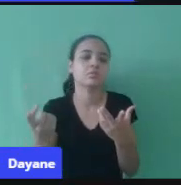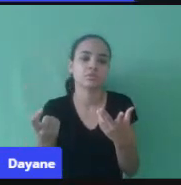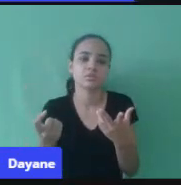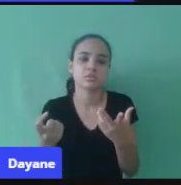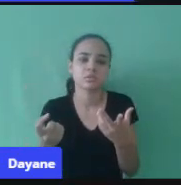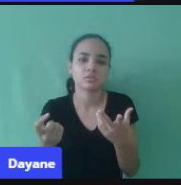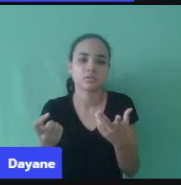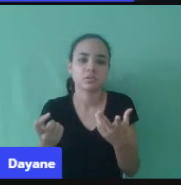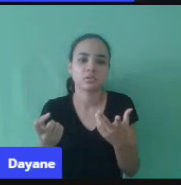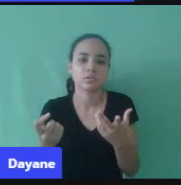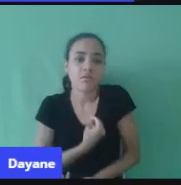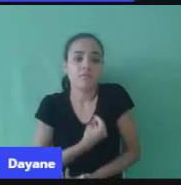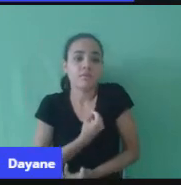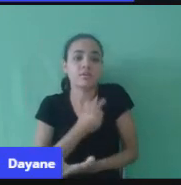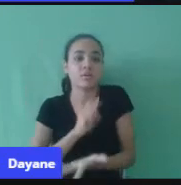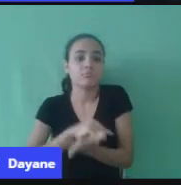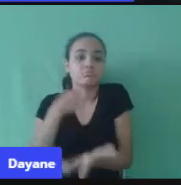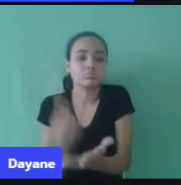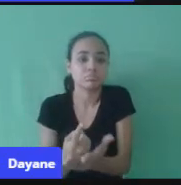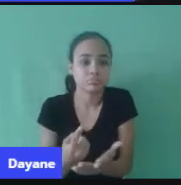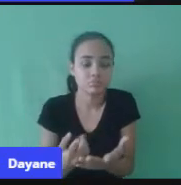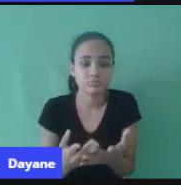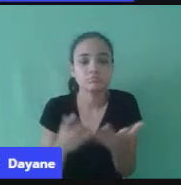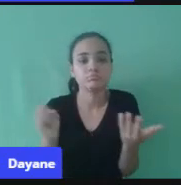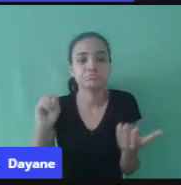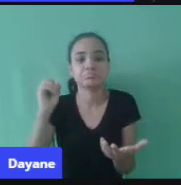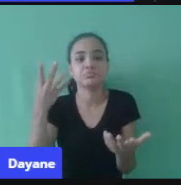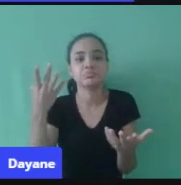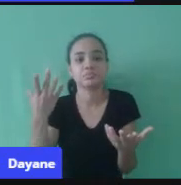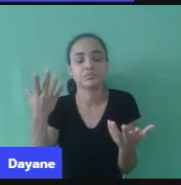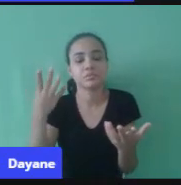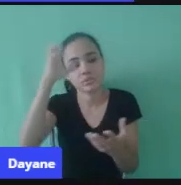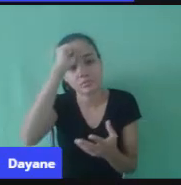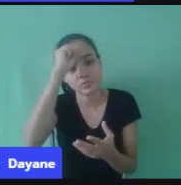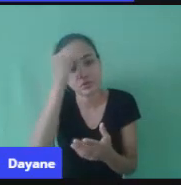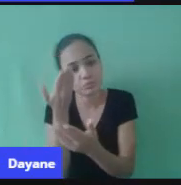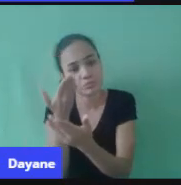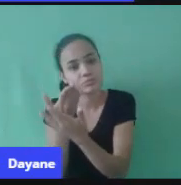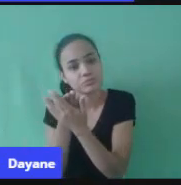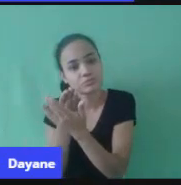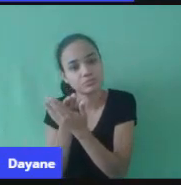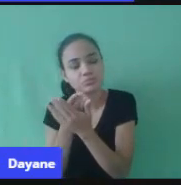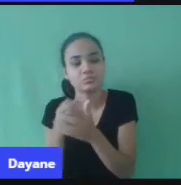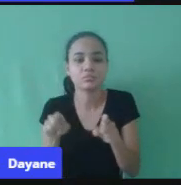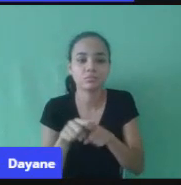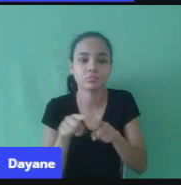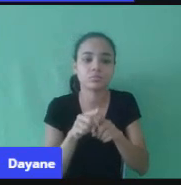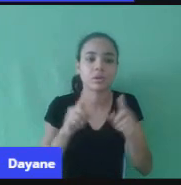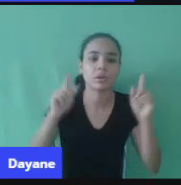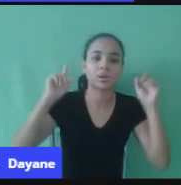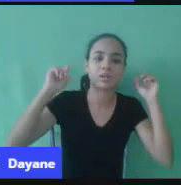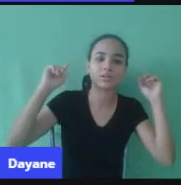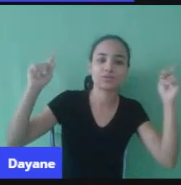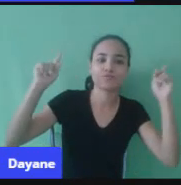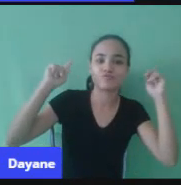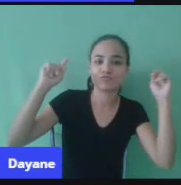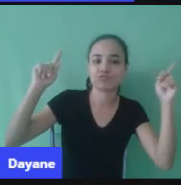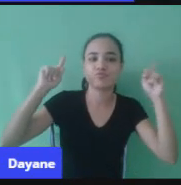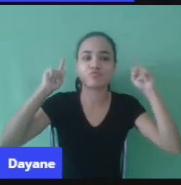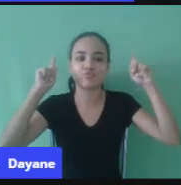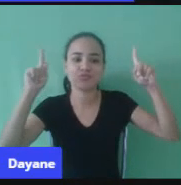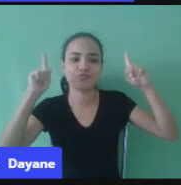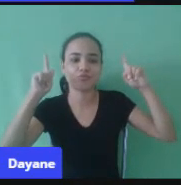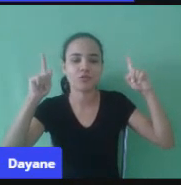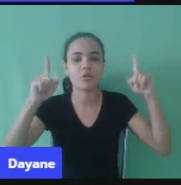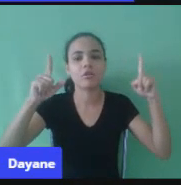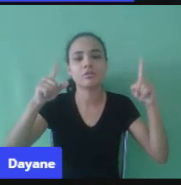Aprendemos quando estudamos e aprendemos também quando nos divertimos. Aprendemos com o sucesso e